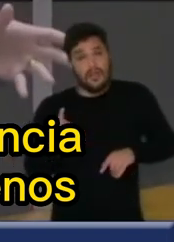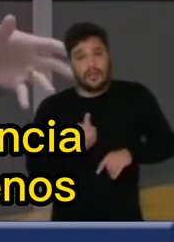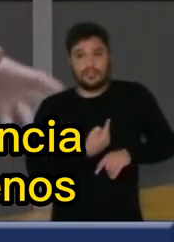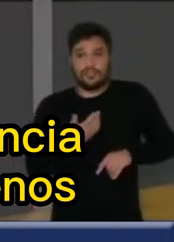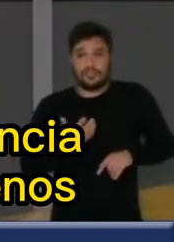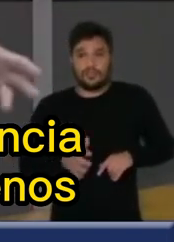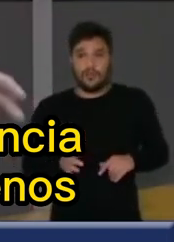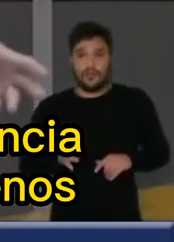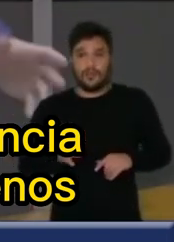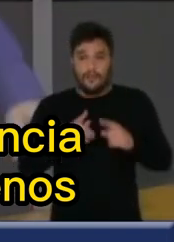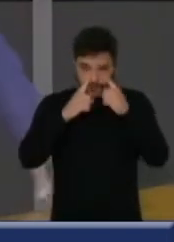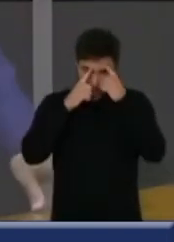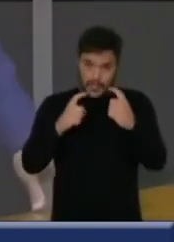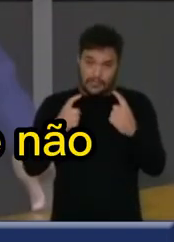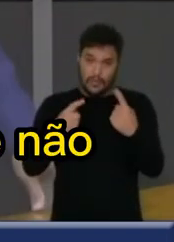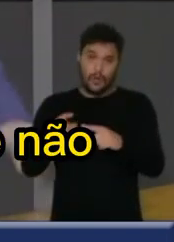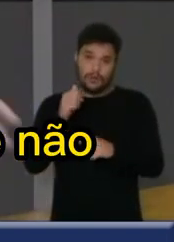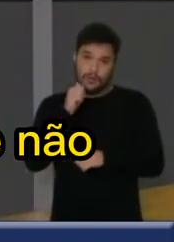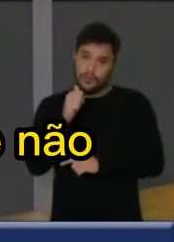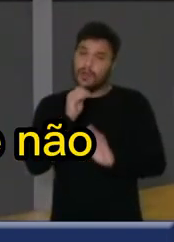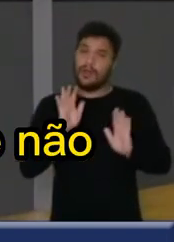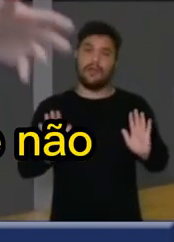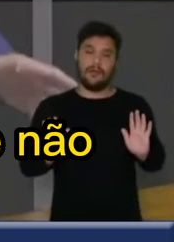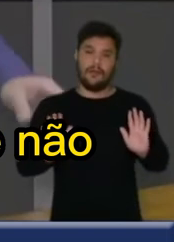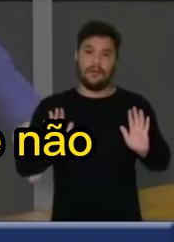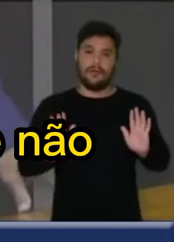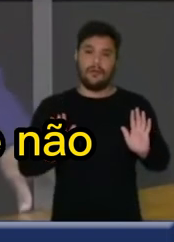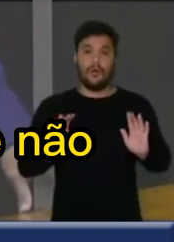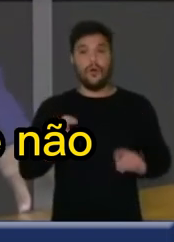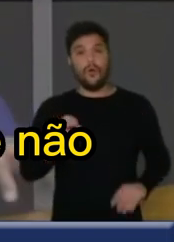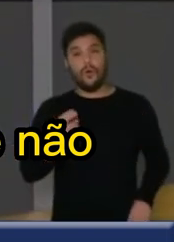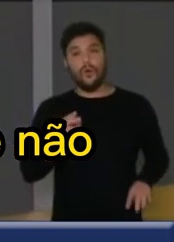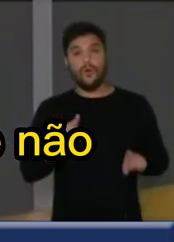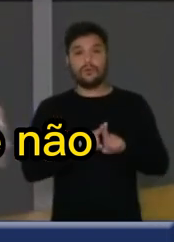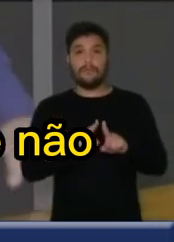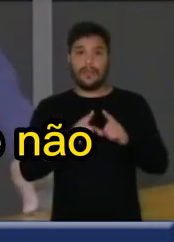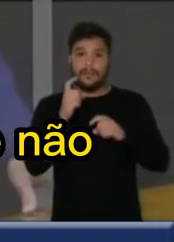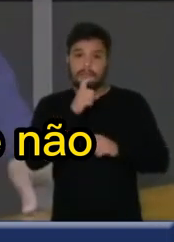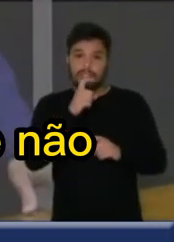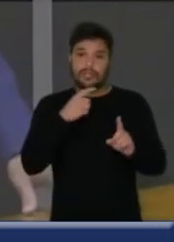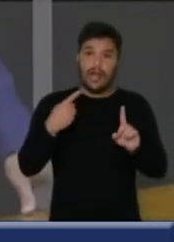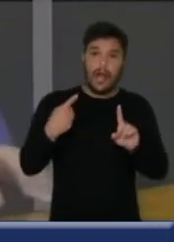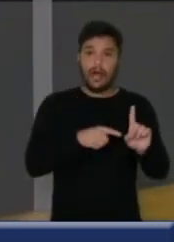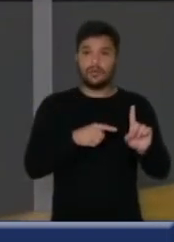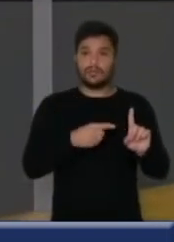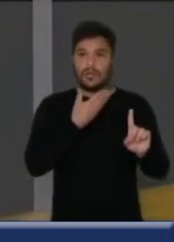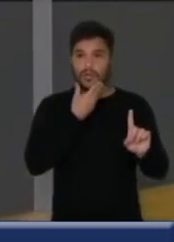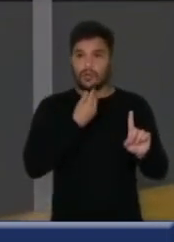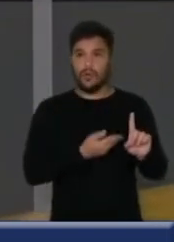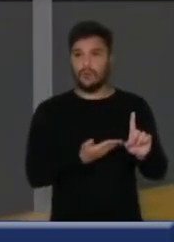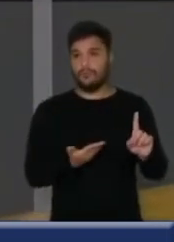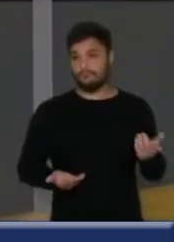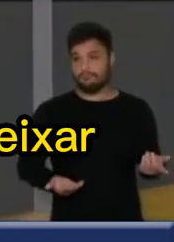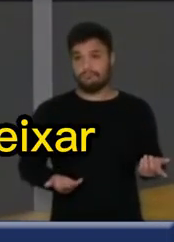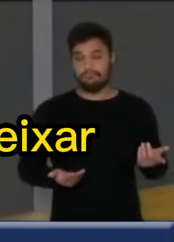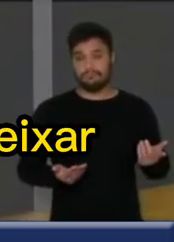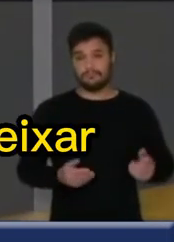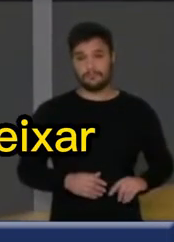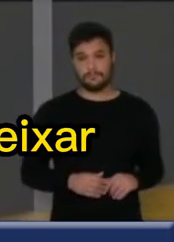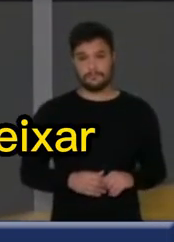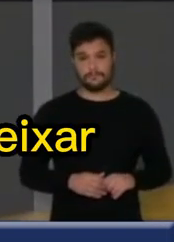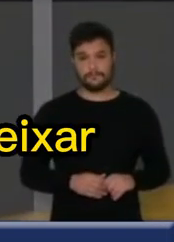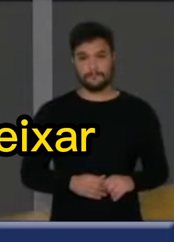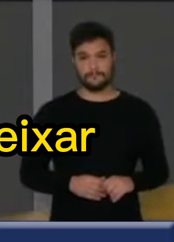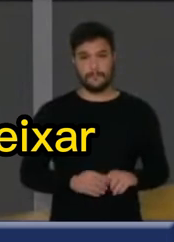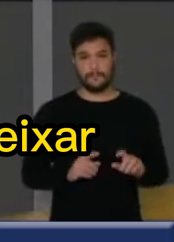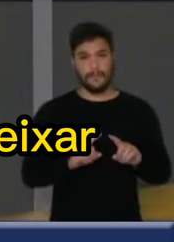violência contra a mulher, mas muito menos a litigância contra homens que não cometem a violência. Mas eu não